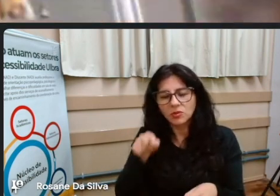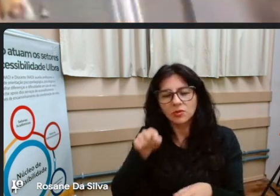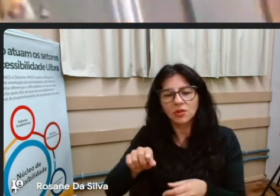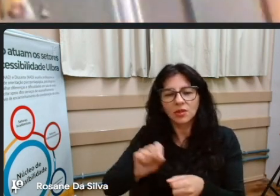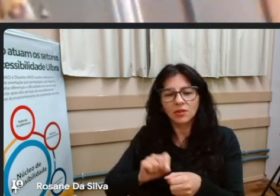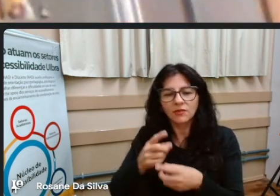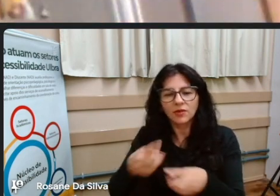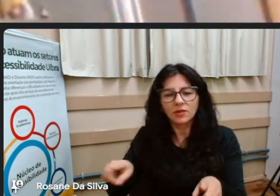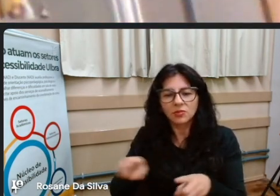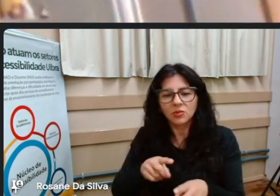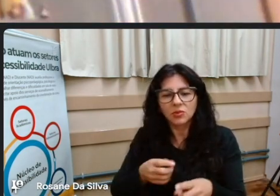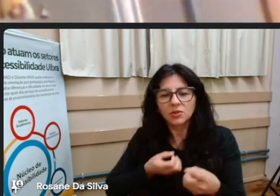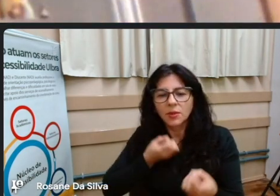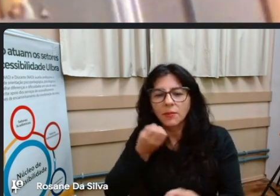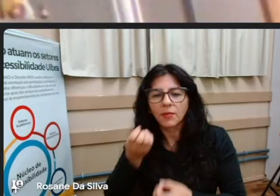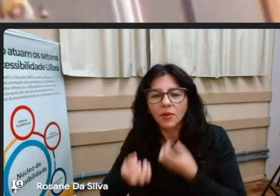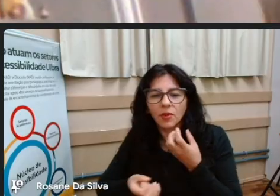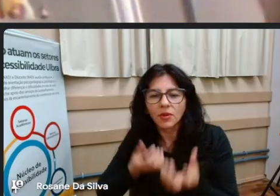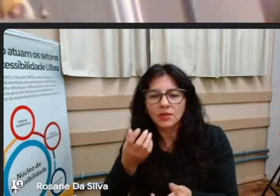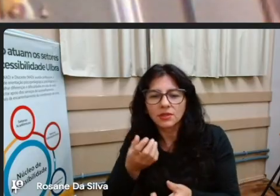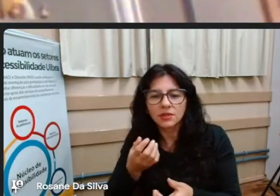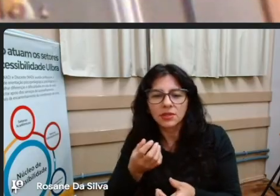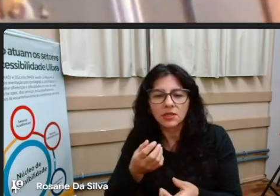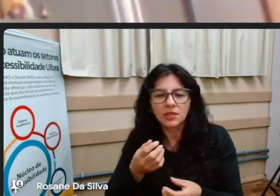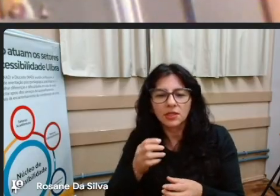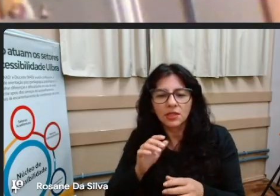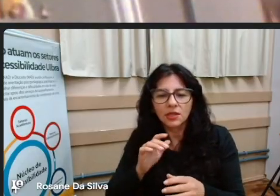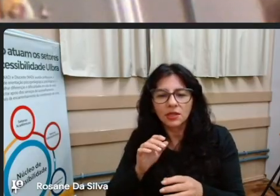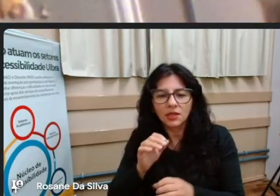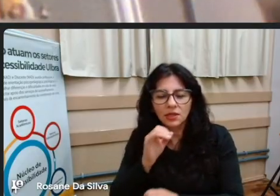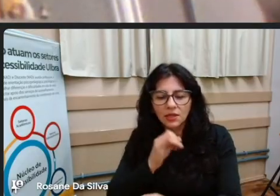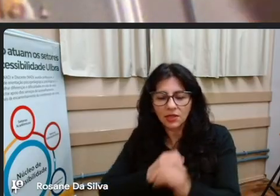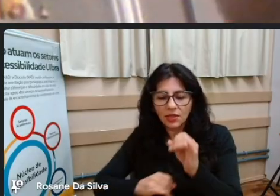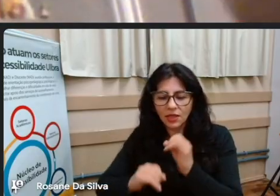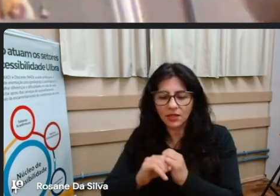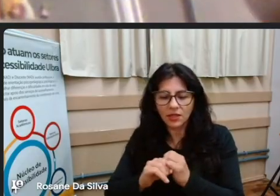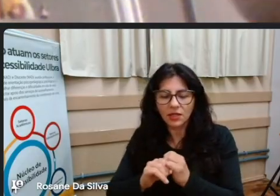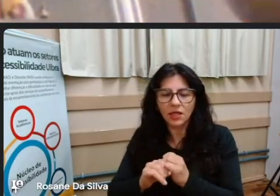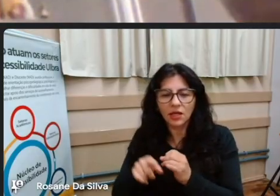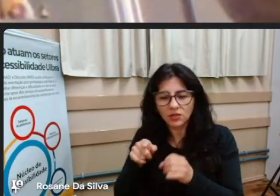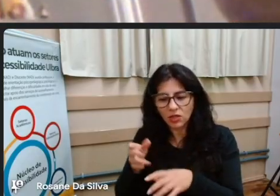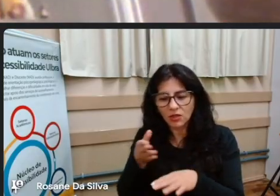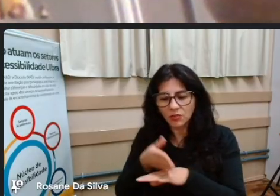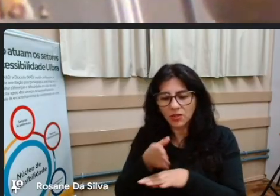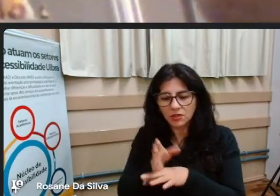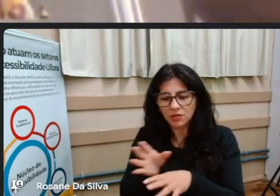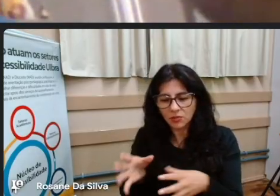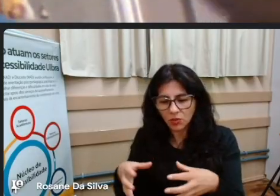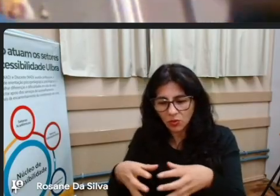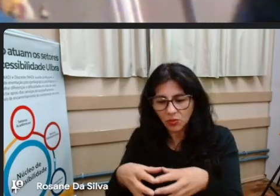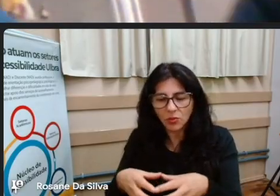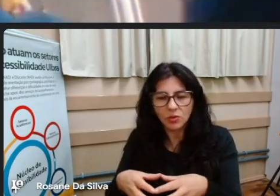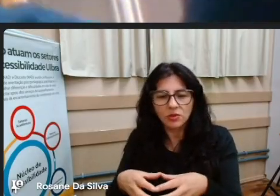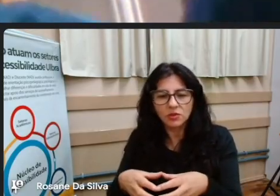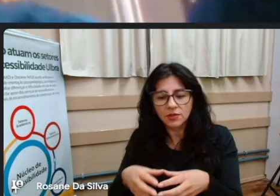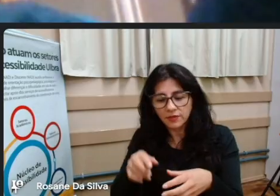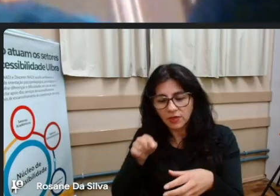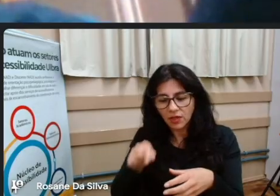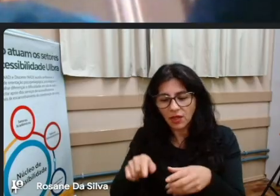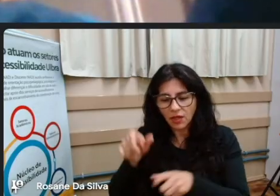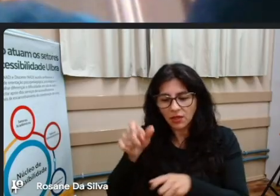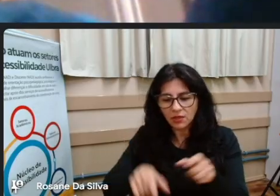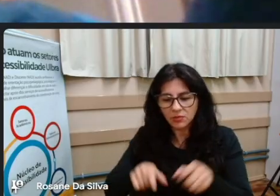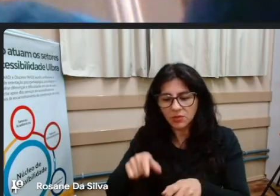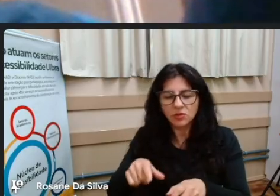músico que faz eh músicas sobre poesias da internet e pertence a um coletivo